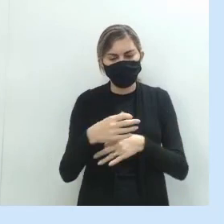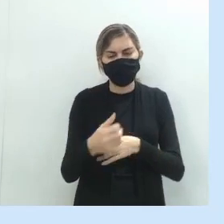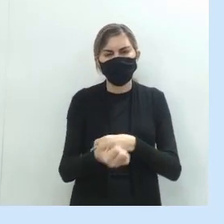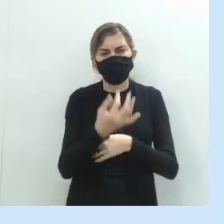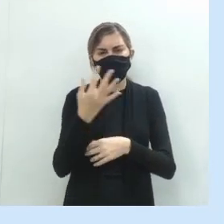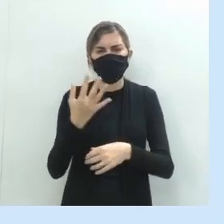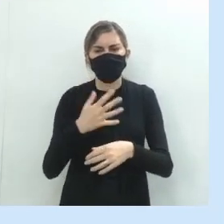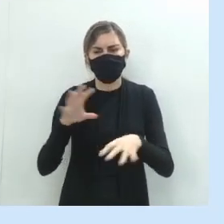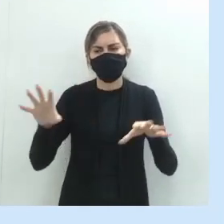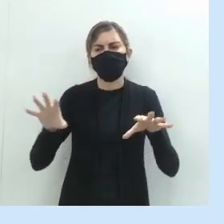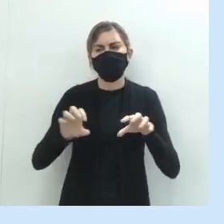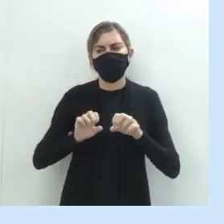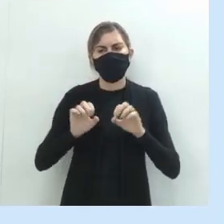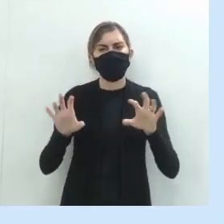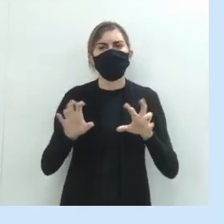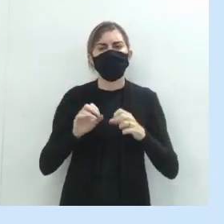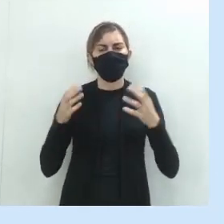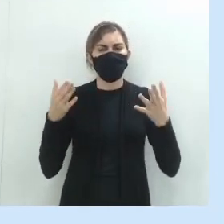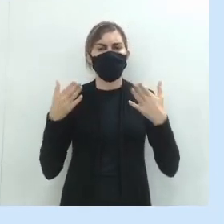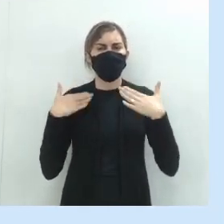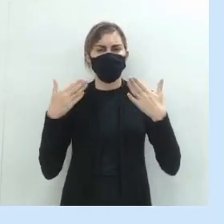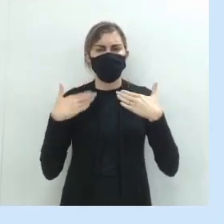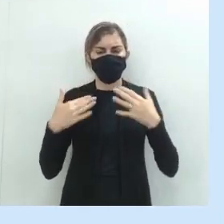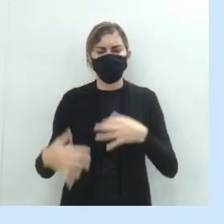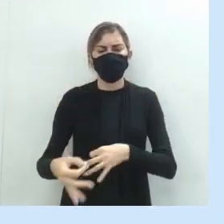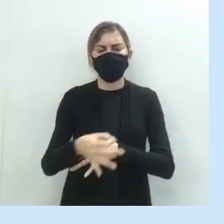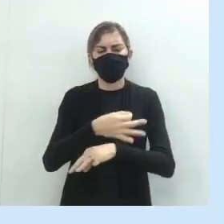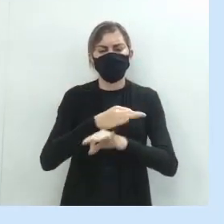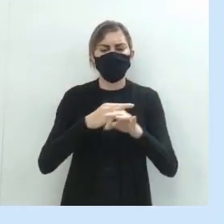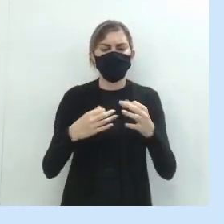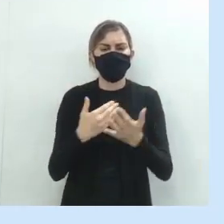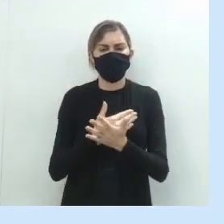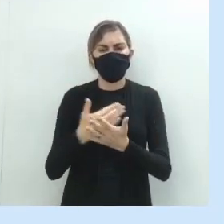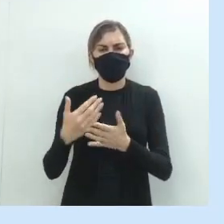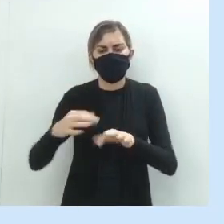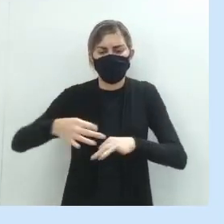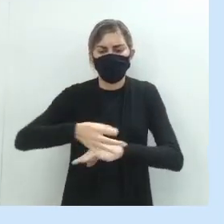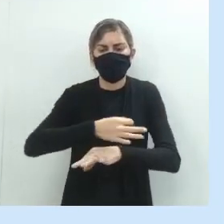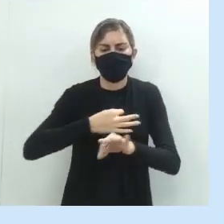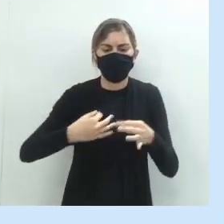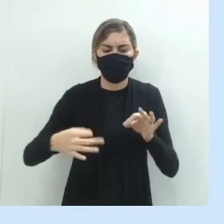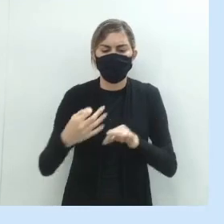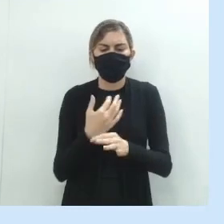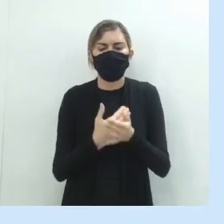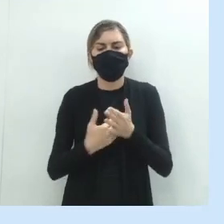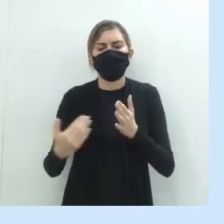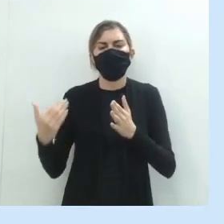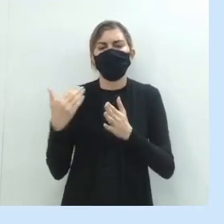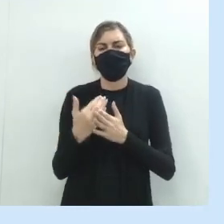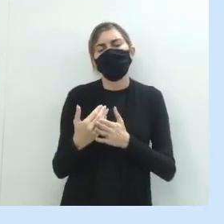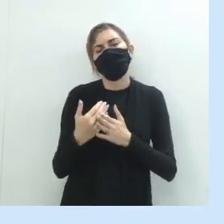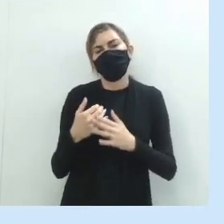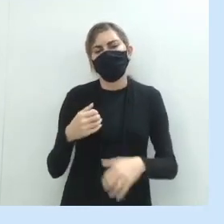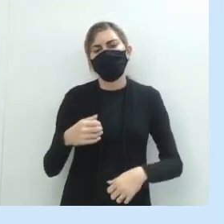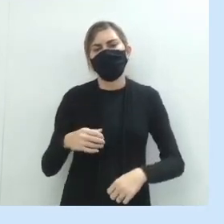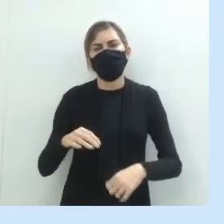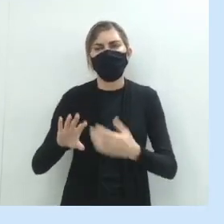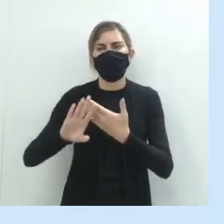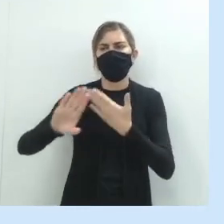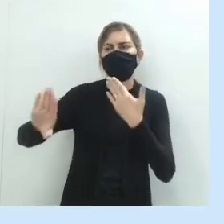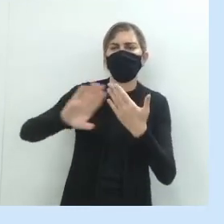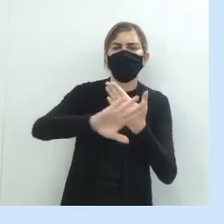corpo recebe calor, as moléculas começam a se agitar cada vez mais, se